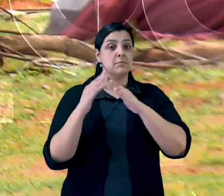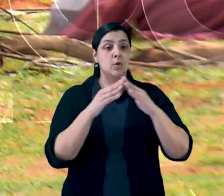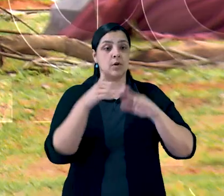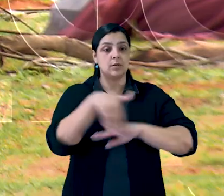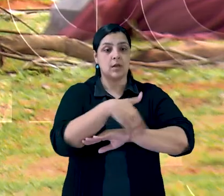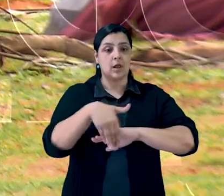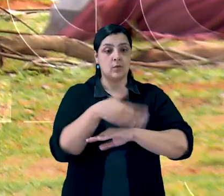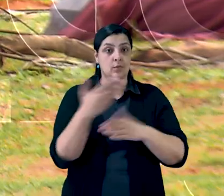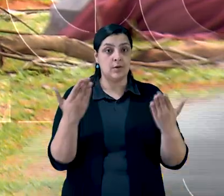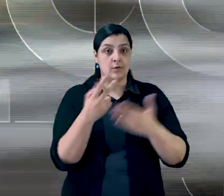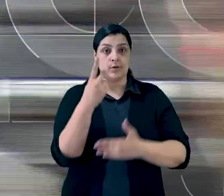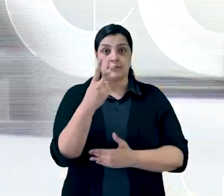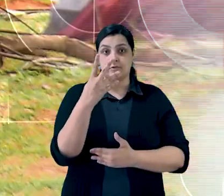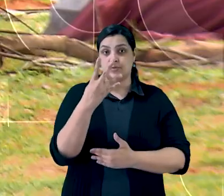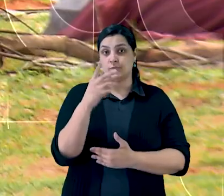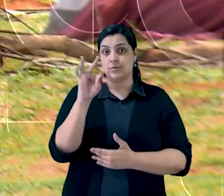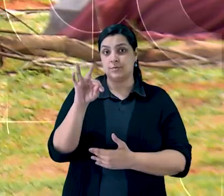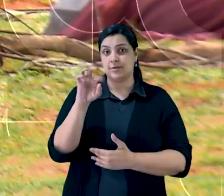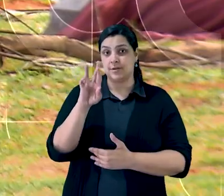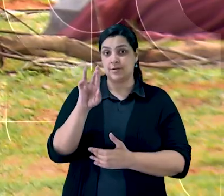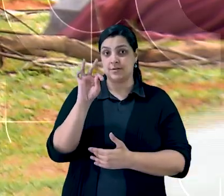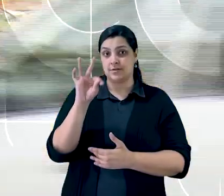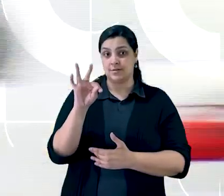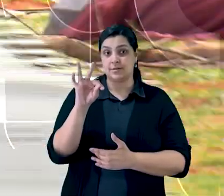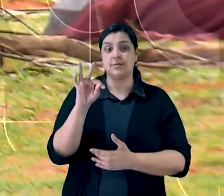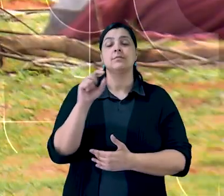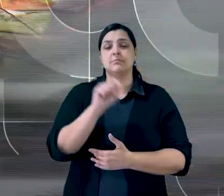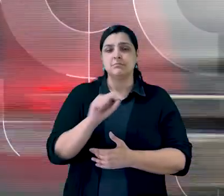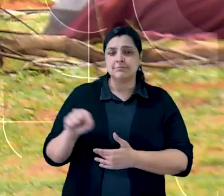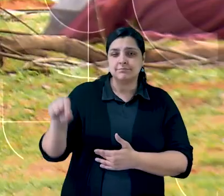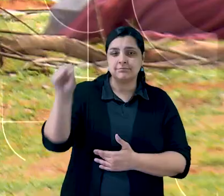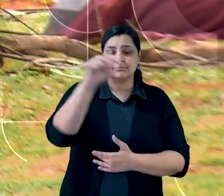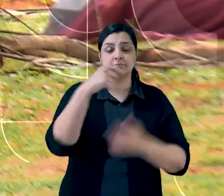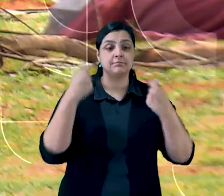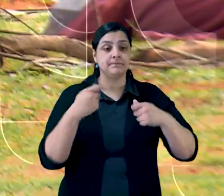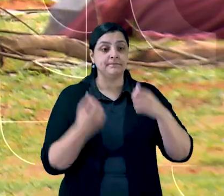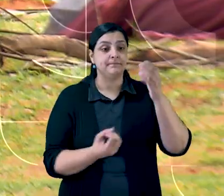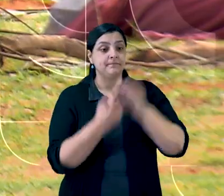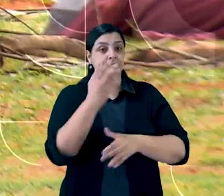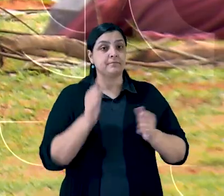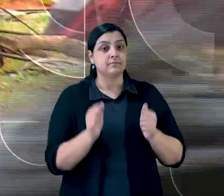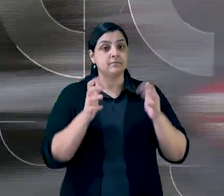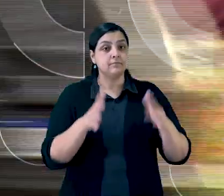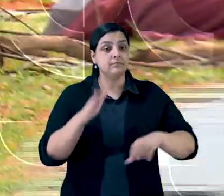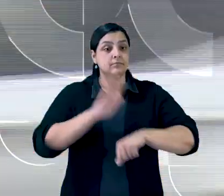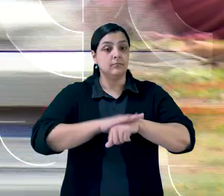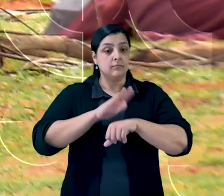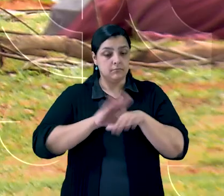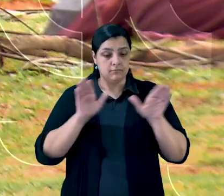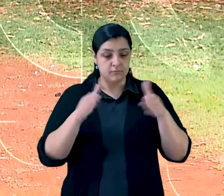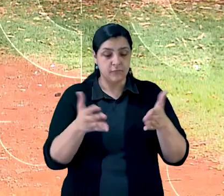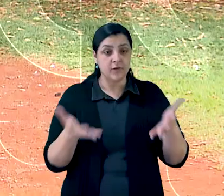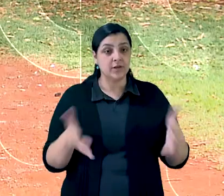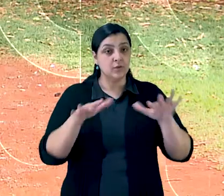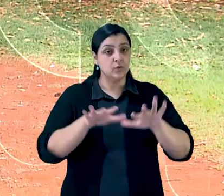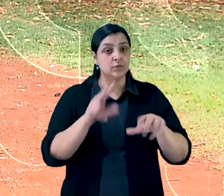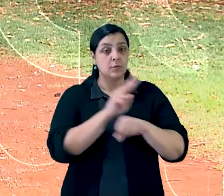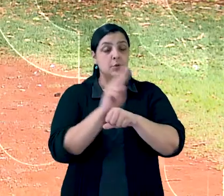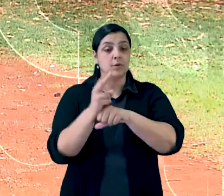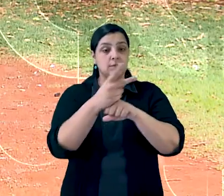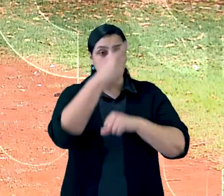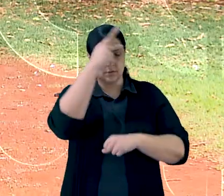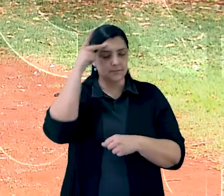rua. Agora, os 24 tribunais regionais do trabalho do país devem implementar ações voltadas à inclusão